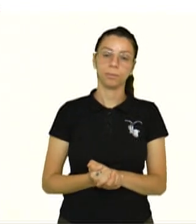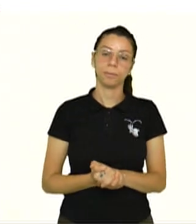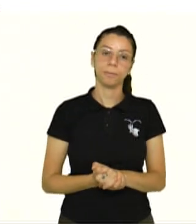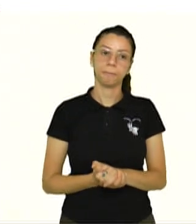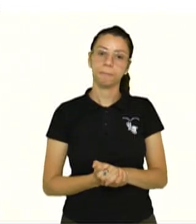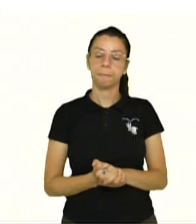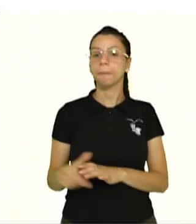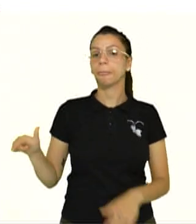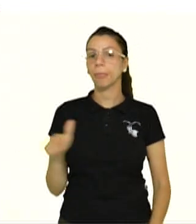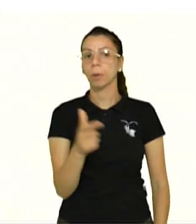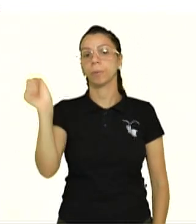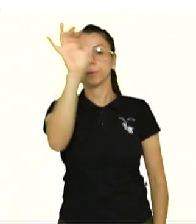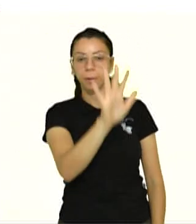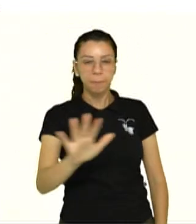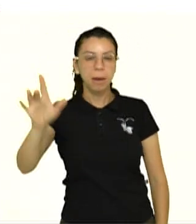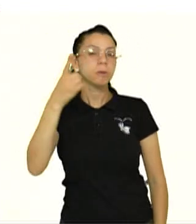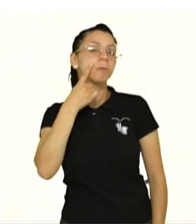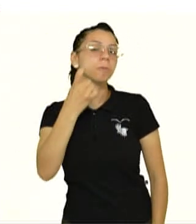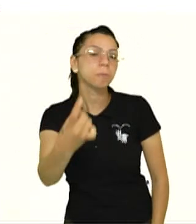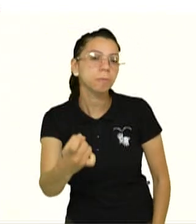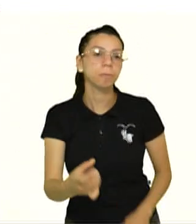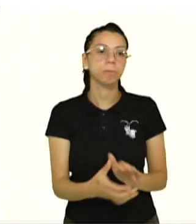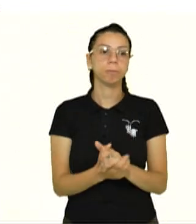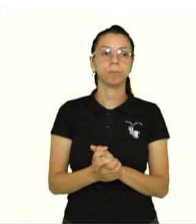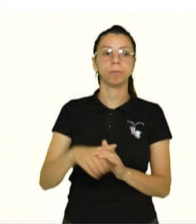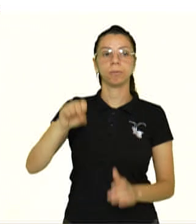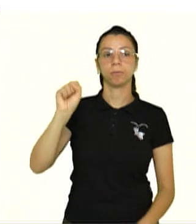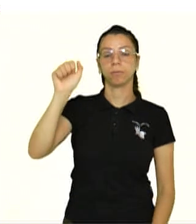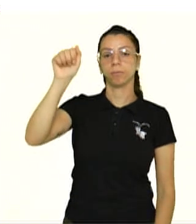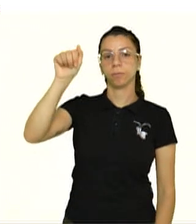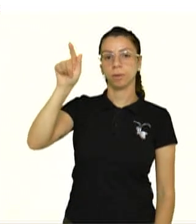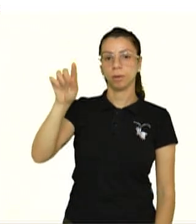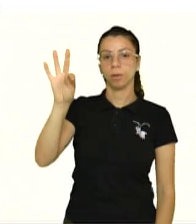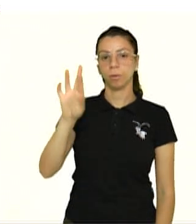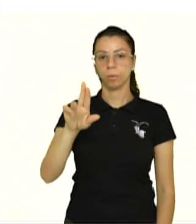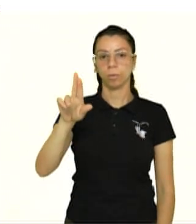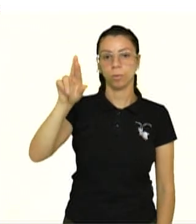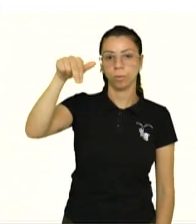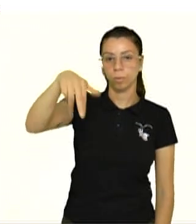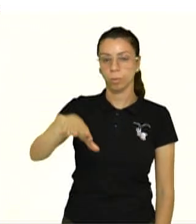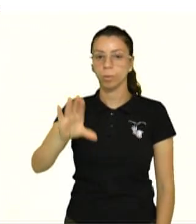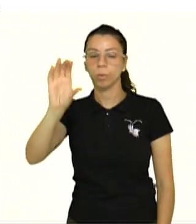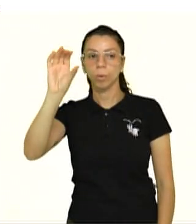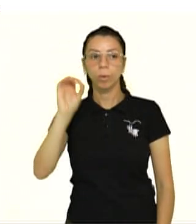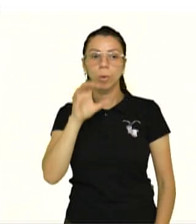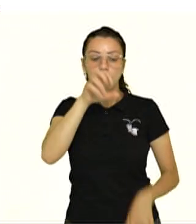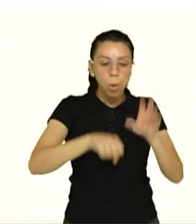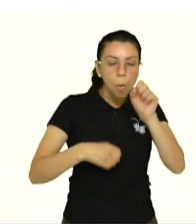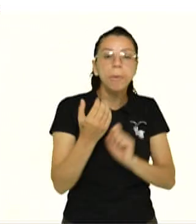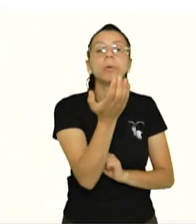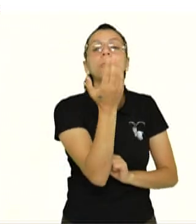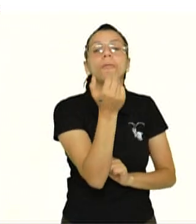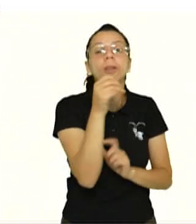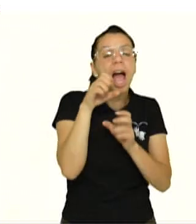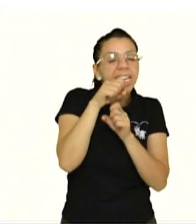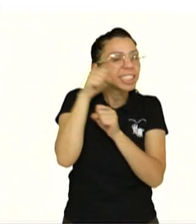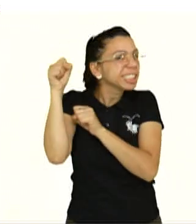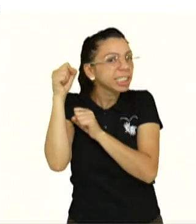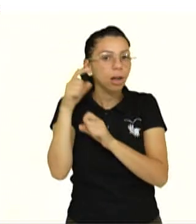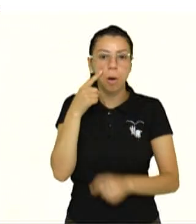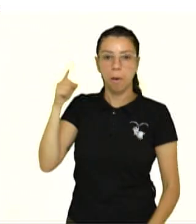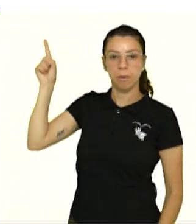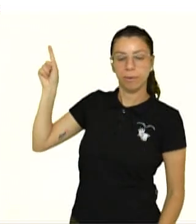Aqui tem outra imagem muito interessante, Saturno devorando seu filho, de Francisco de Goya. Então, veja